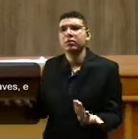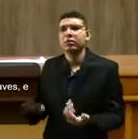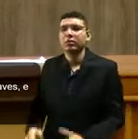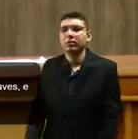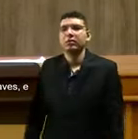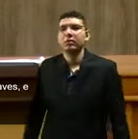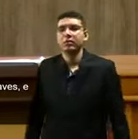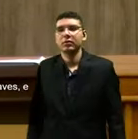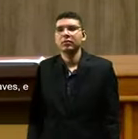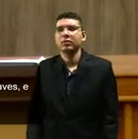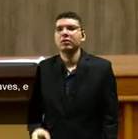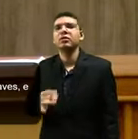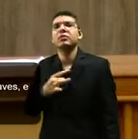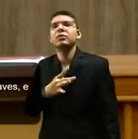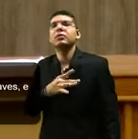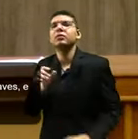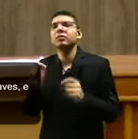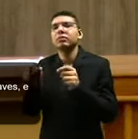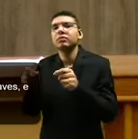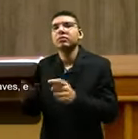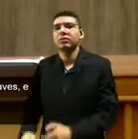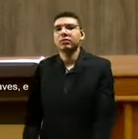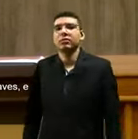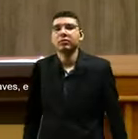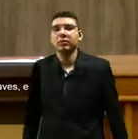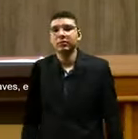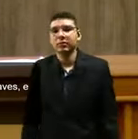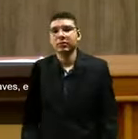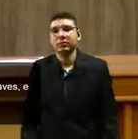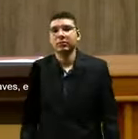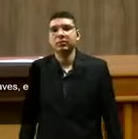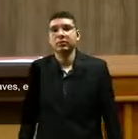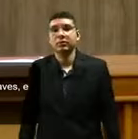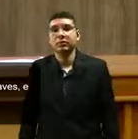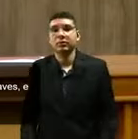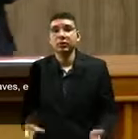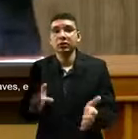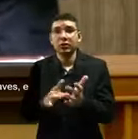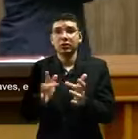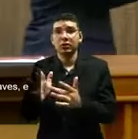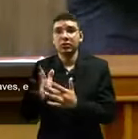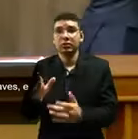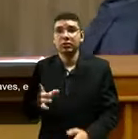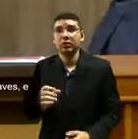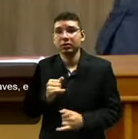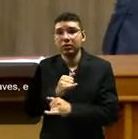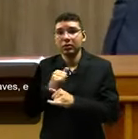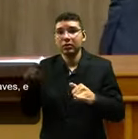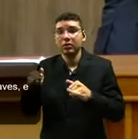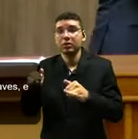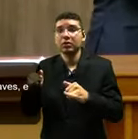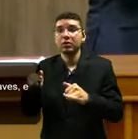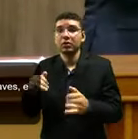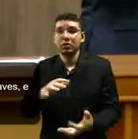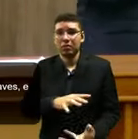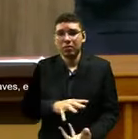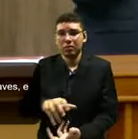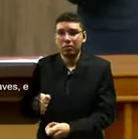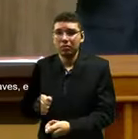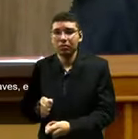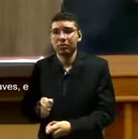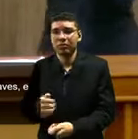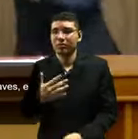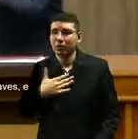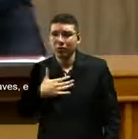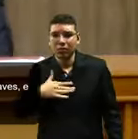tu tem medo do quê Jesus disse o mundo me odeia porque eu digo a verdade